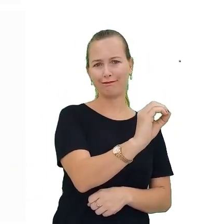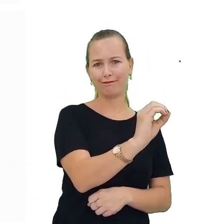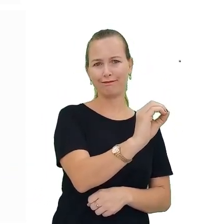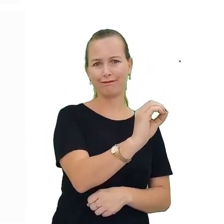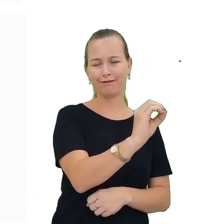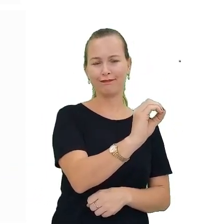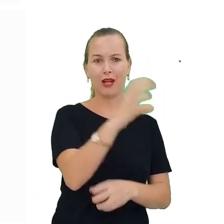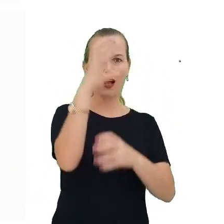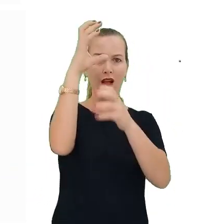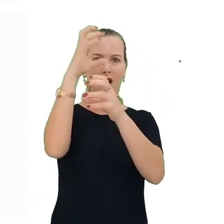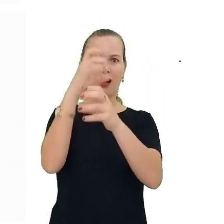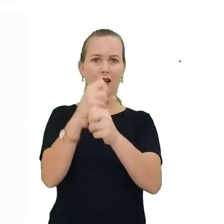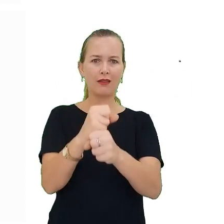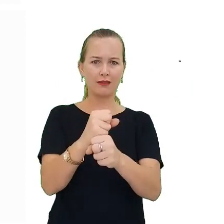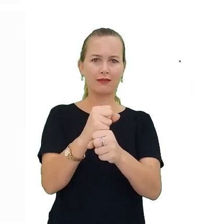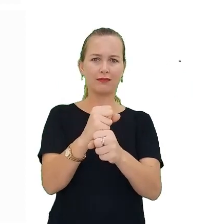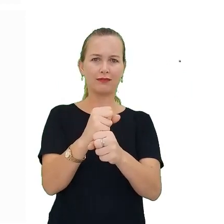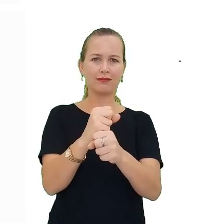sobra.